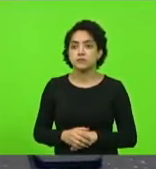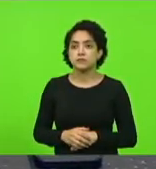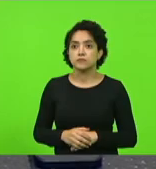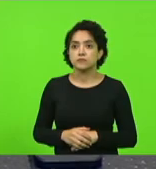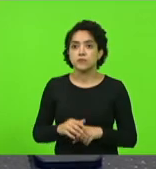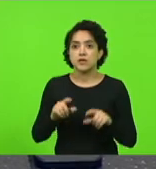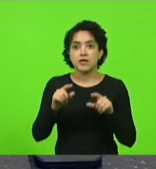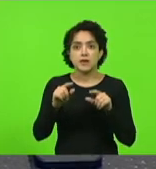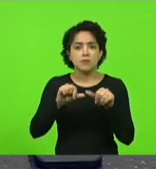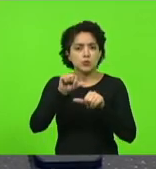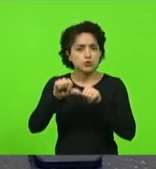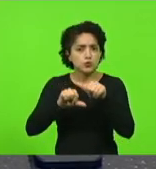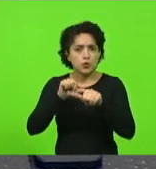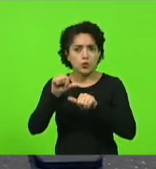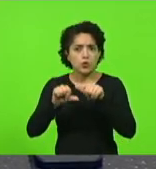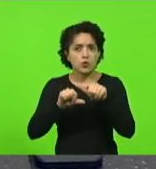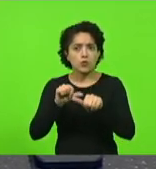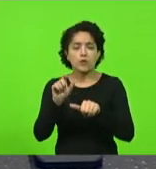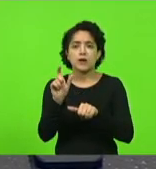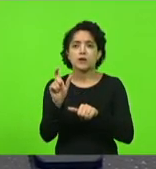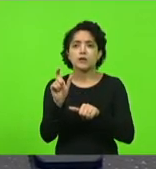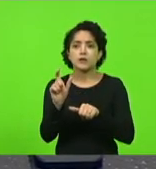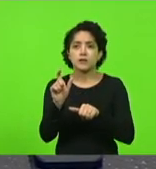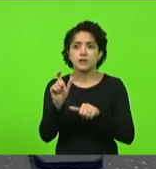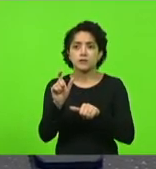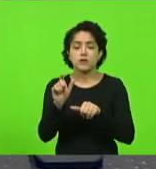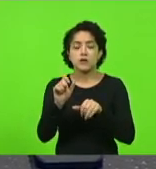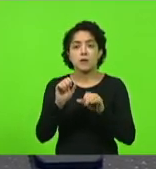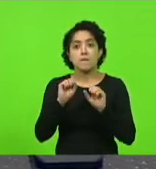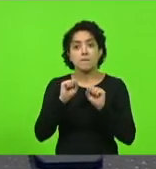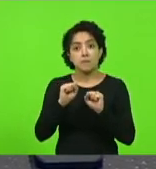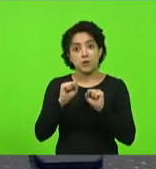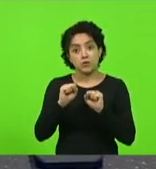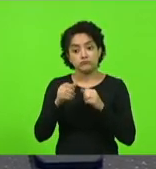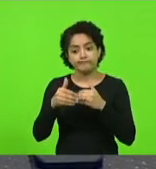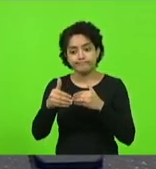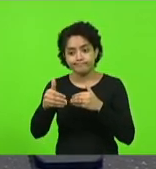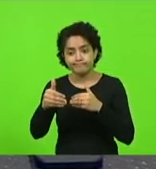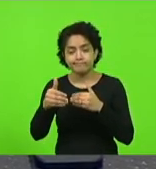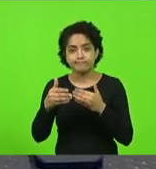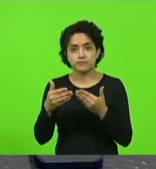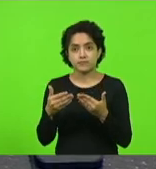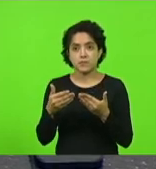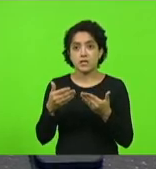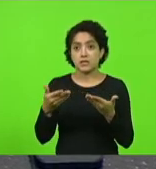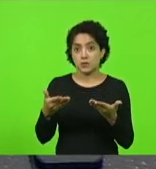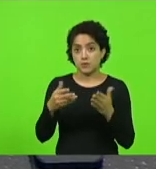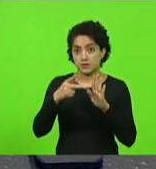mudou um termo. O termo diz poderá. E o meu projeto